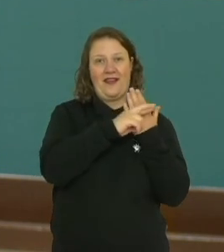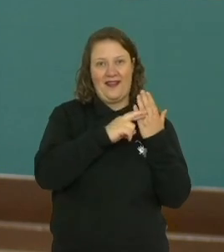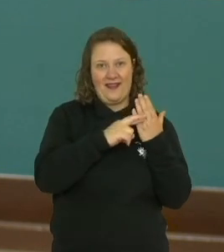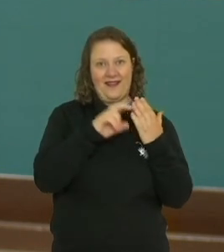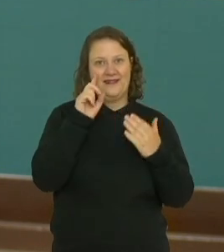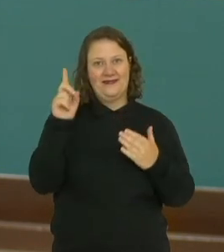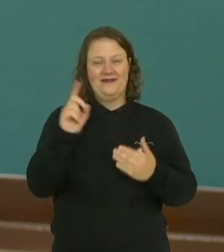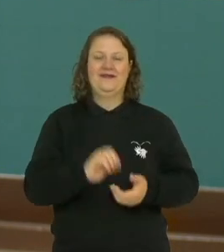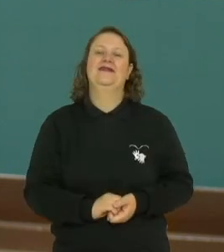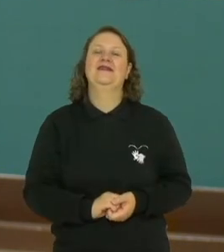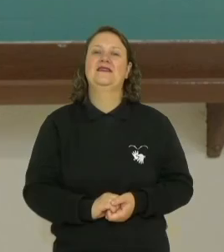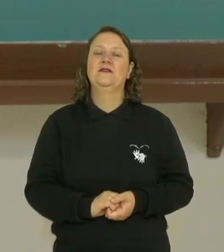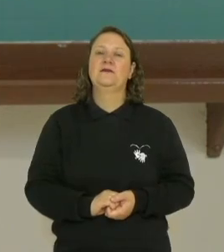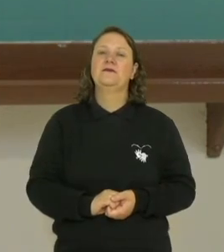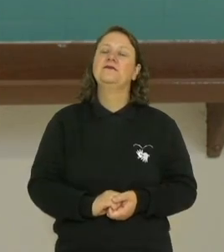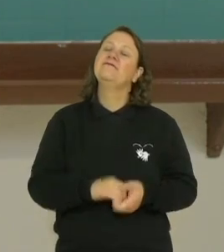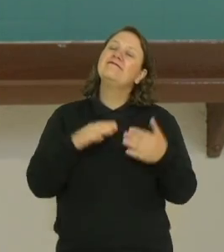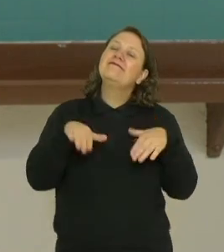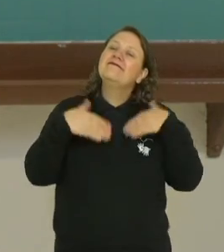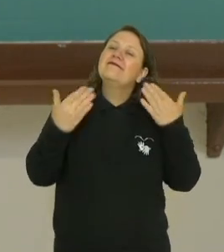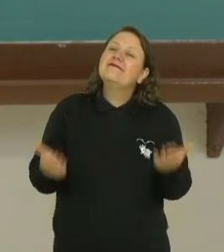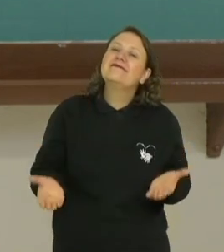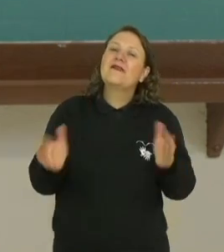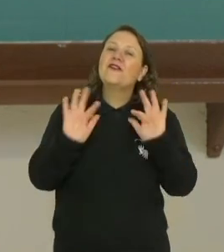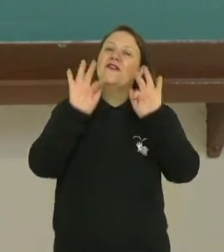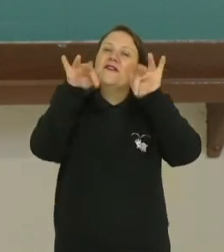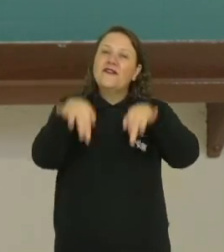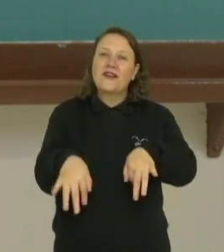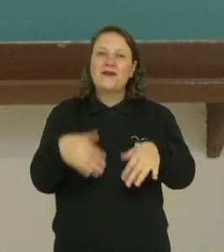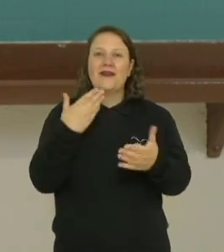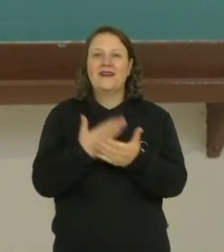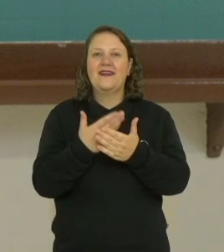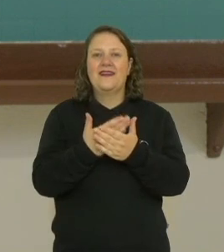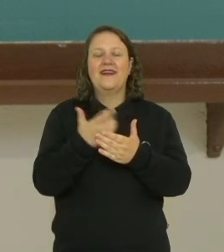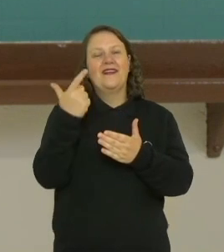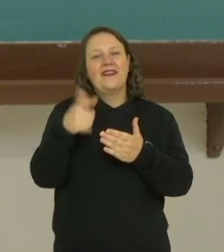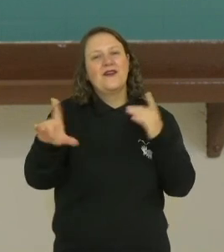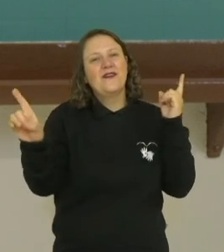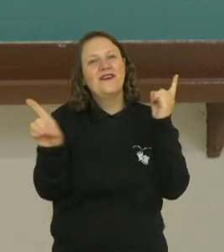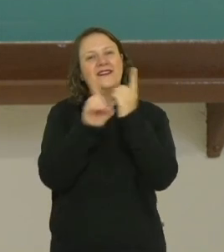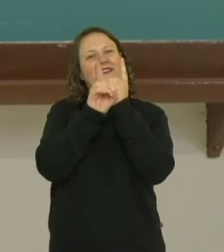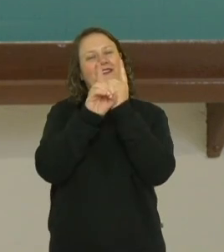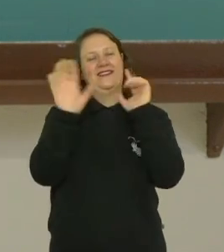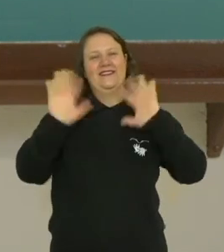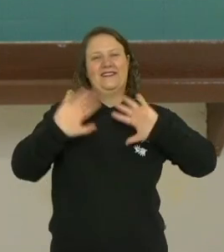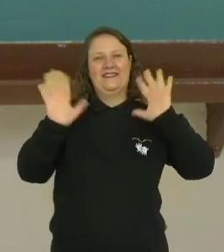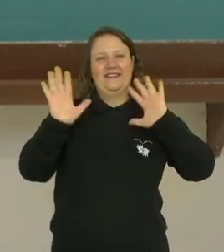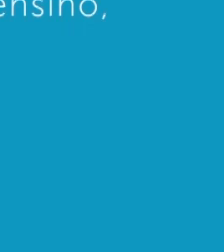E é isso aí, pessoal. Finalizamos. Até a próxima aula, então.